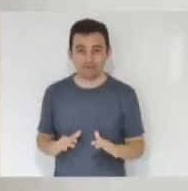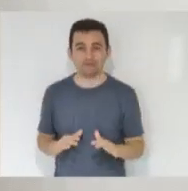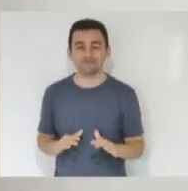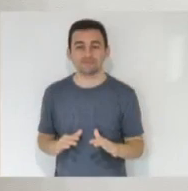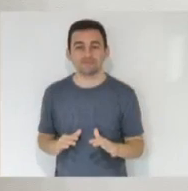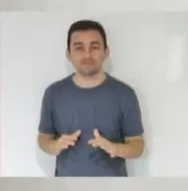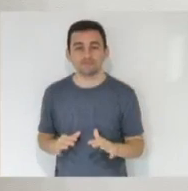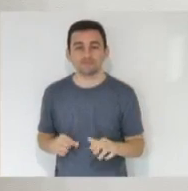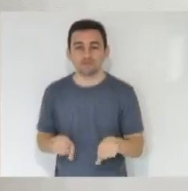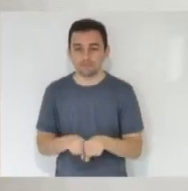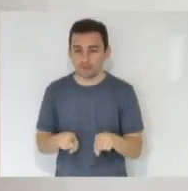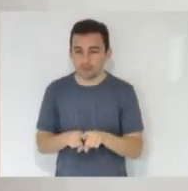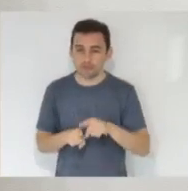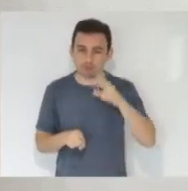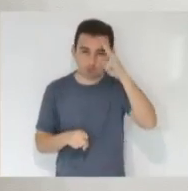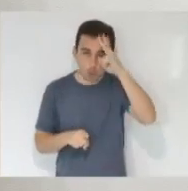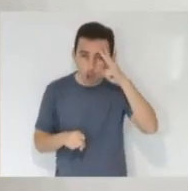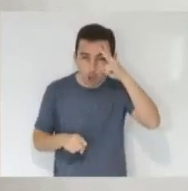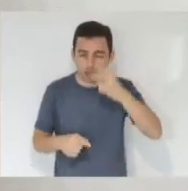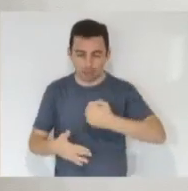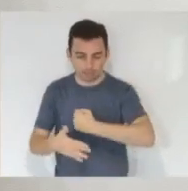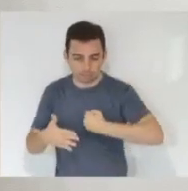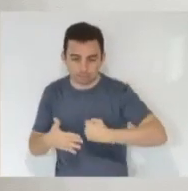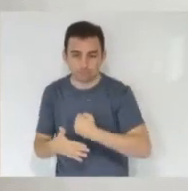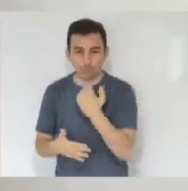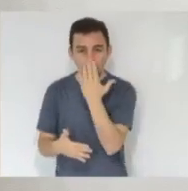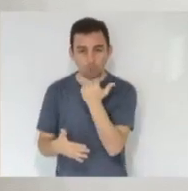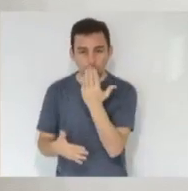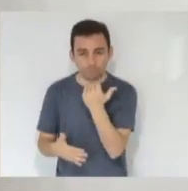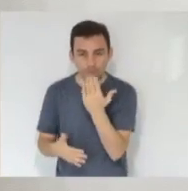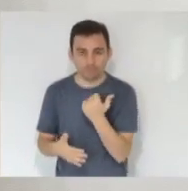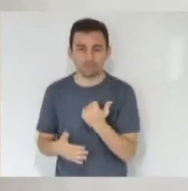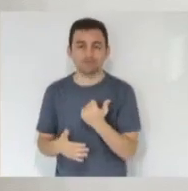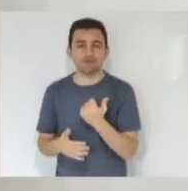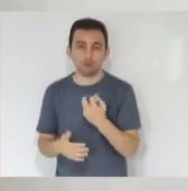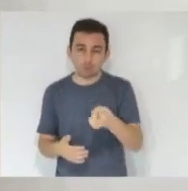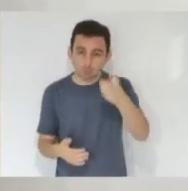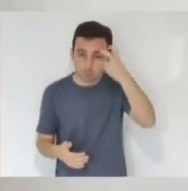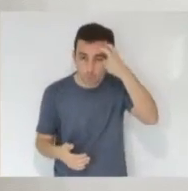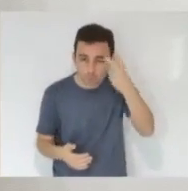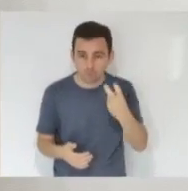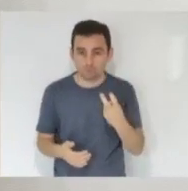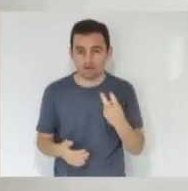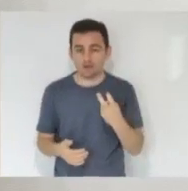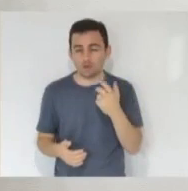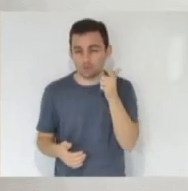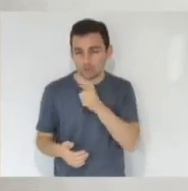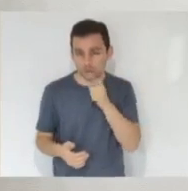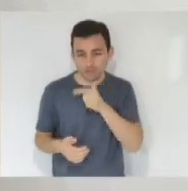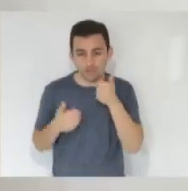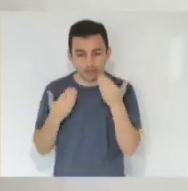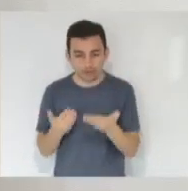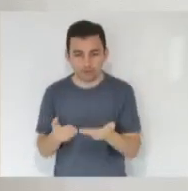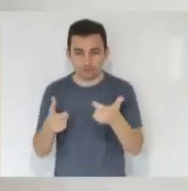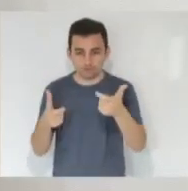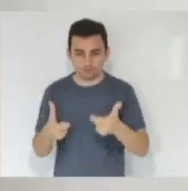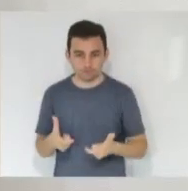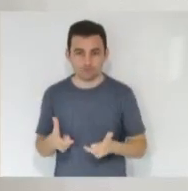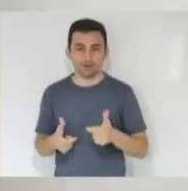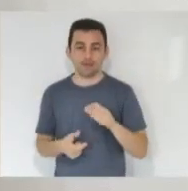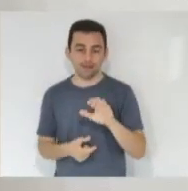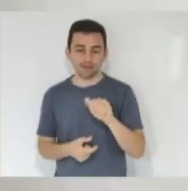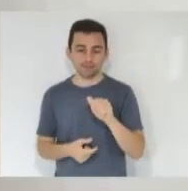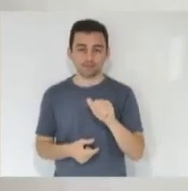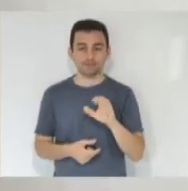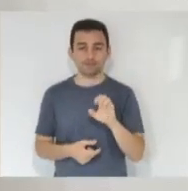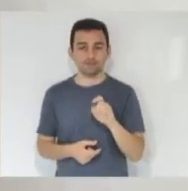muita história, gastronomia, tradição passou pelo Parque Municipal A do Cacetari Vieira. Neste